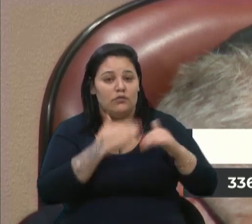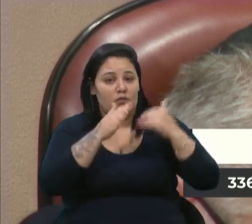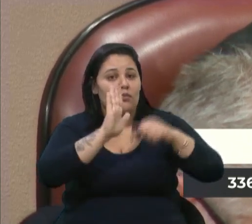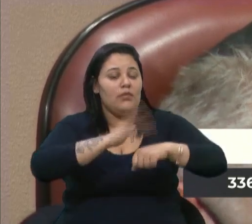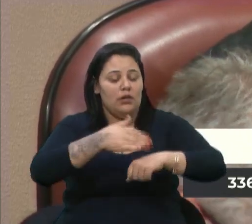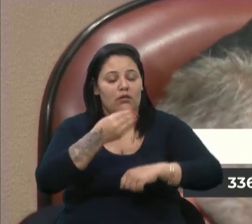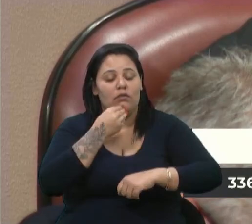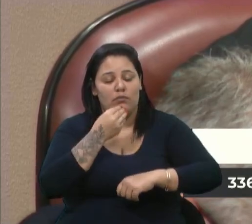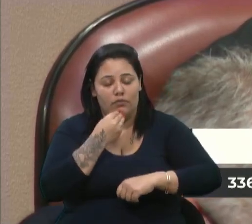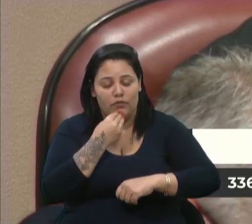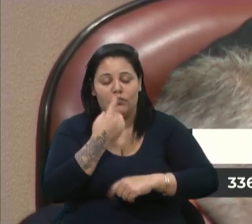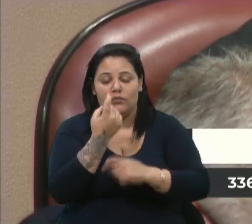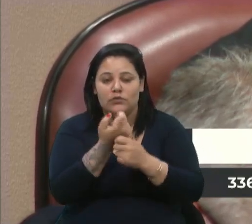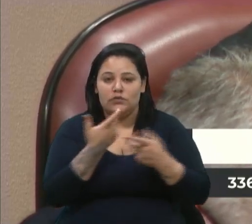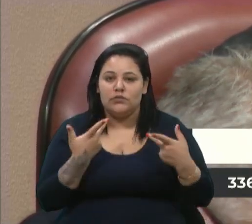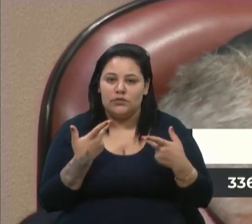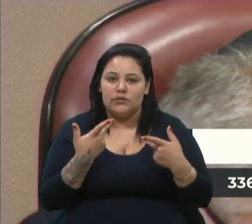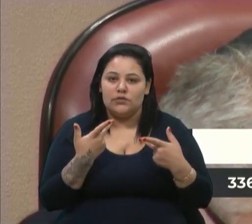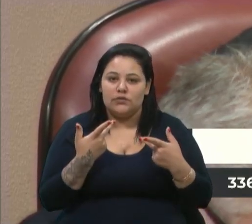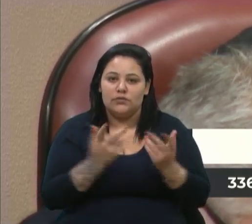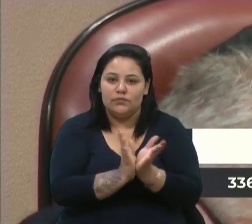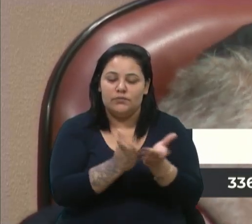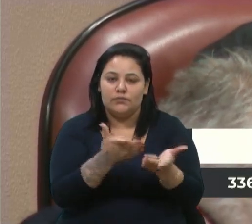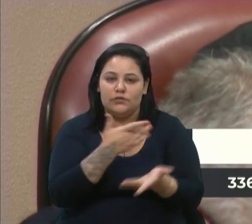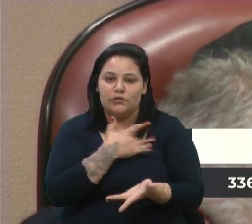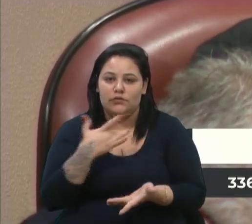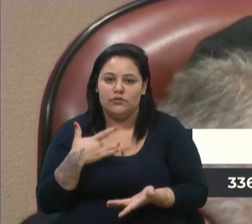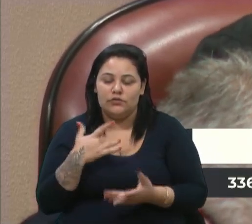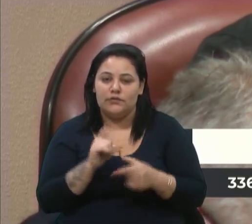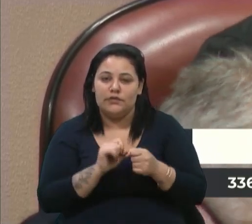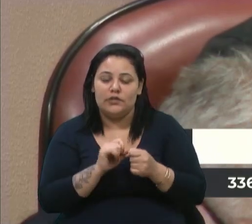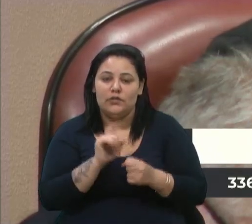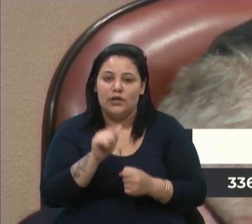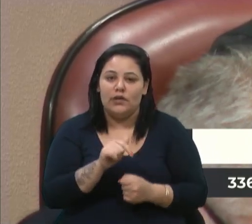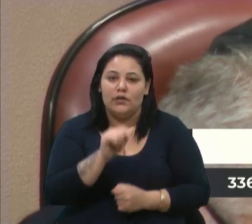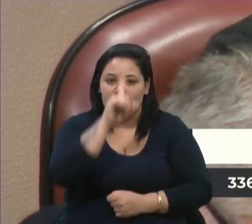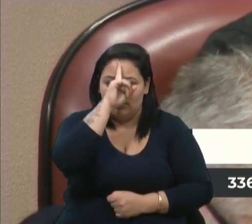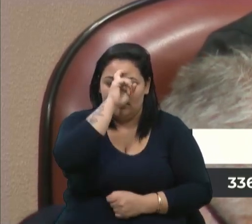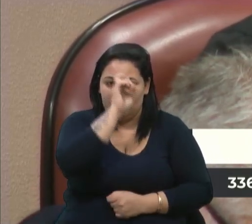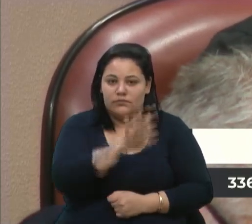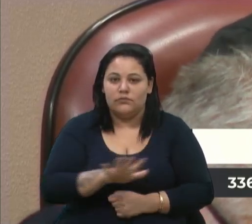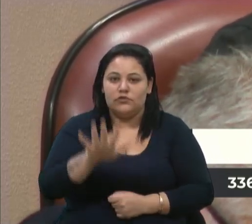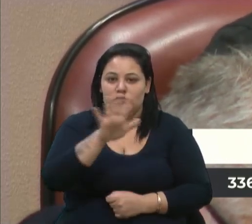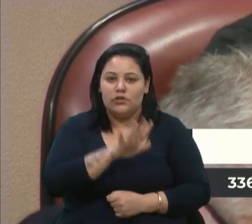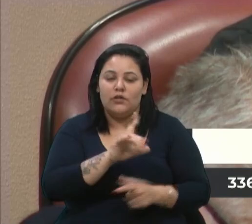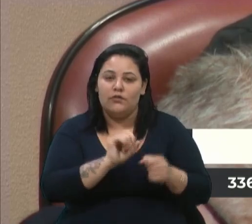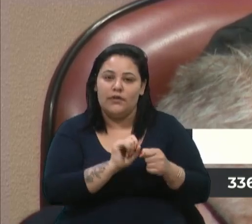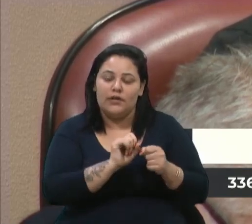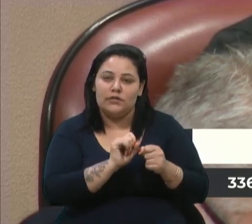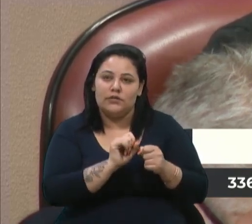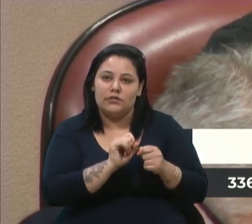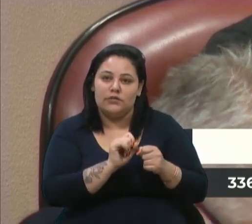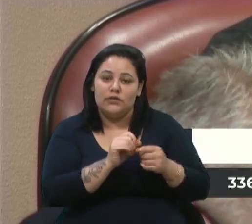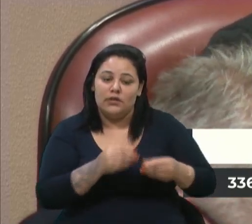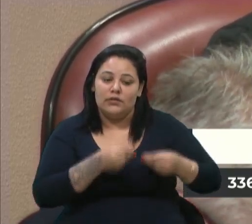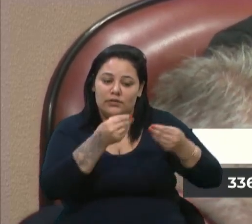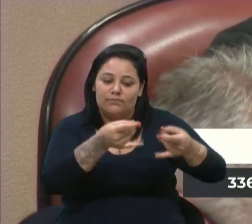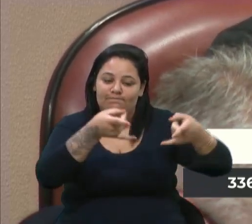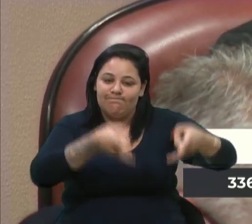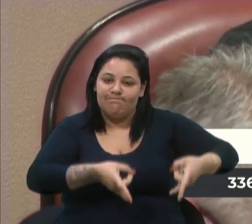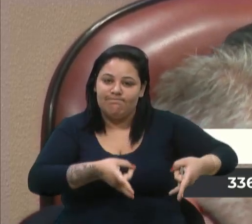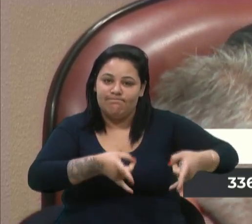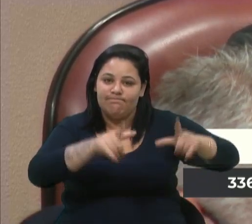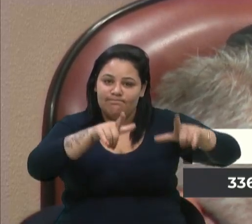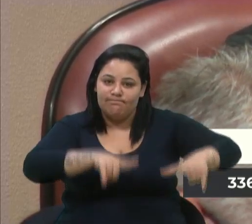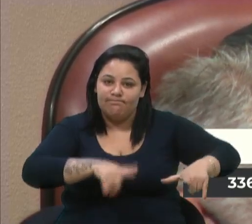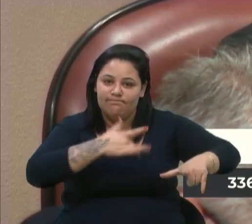das pressões que a Comissão de Saúde está fazendo é no sentido que o Hospital Geral conclua e ofereça os leitos o mais